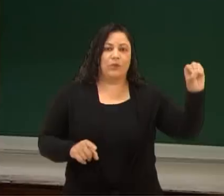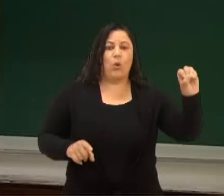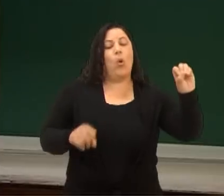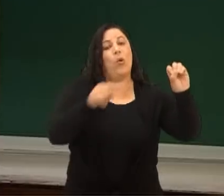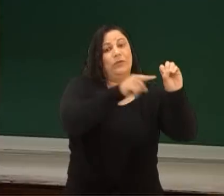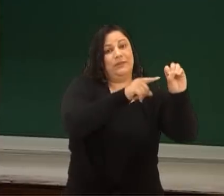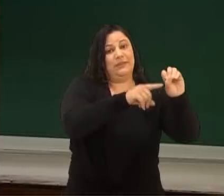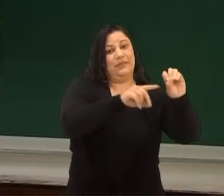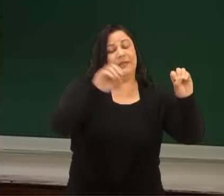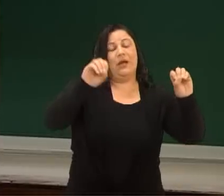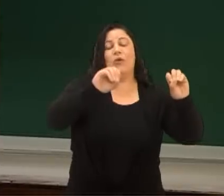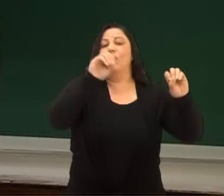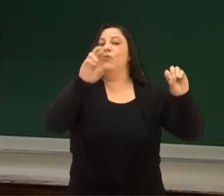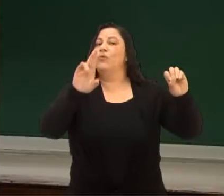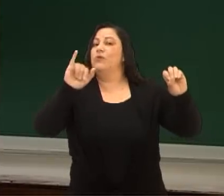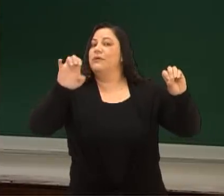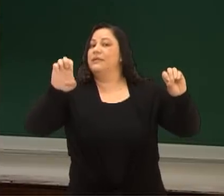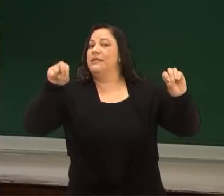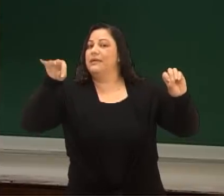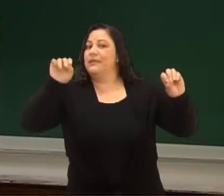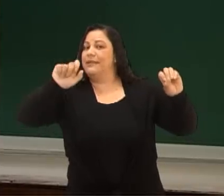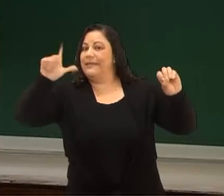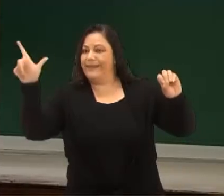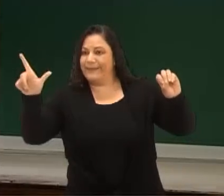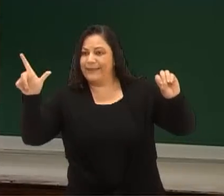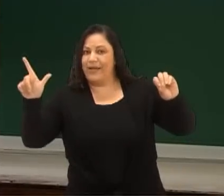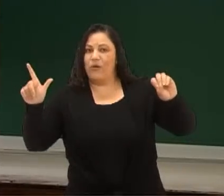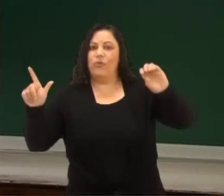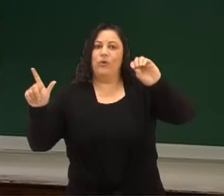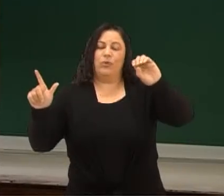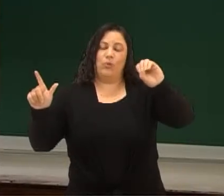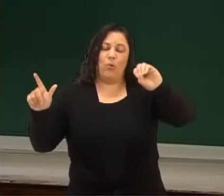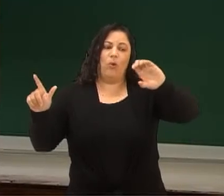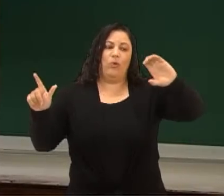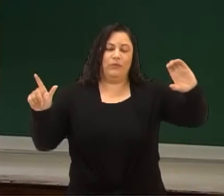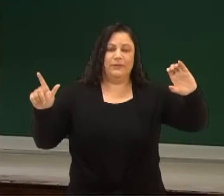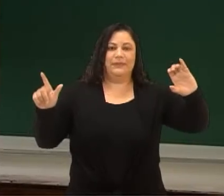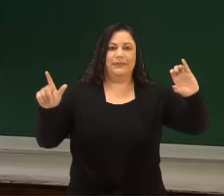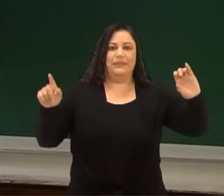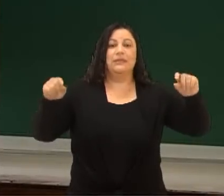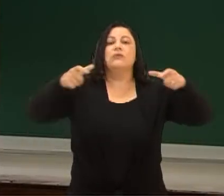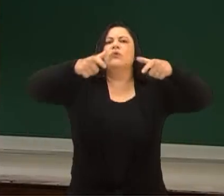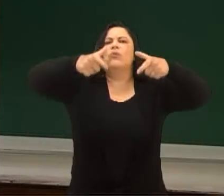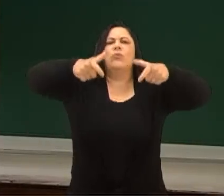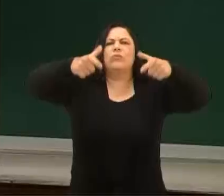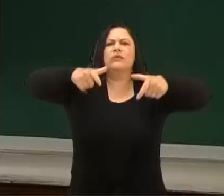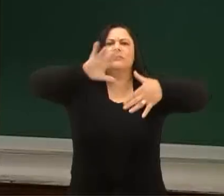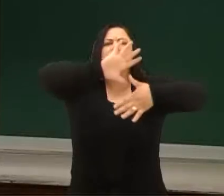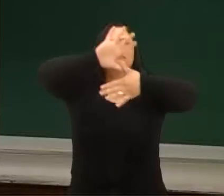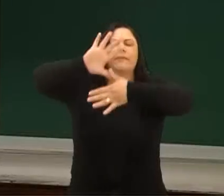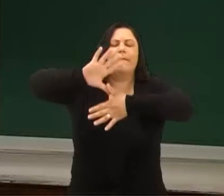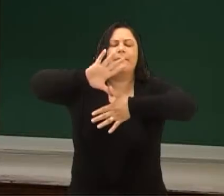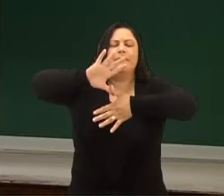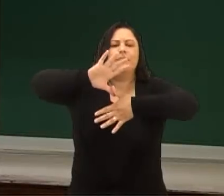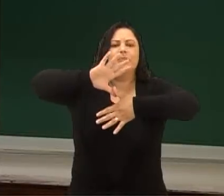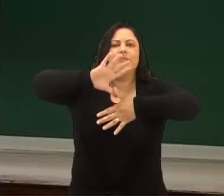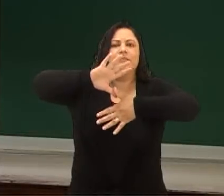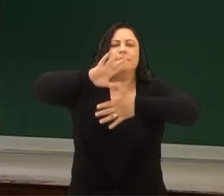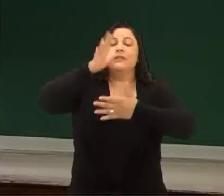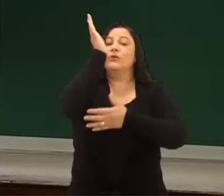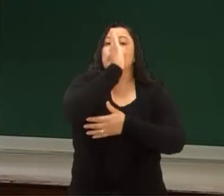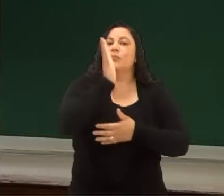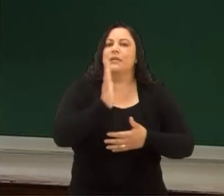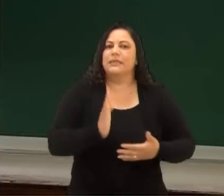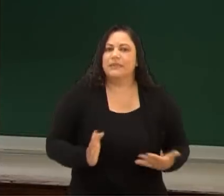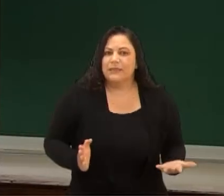hemisfério oriental. Ocidental é onde se localiza a América e o Brasil. Então, nós somos ocidentais, nós moramos no